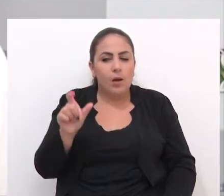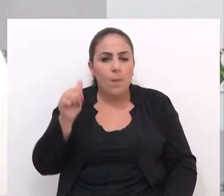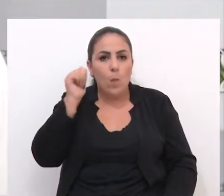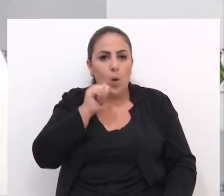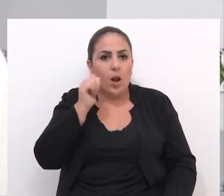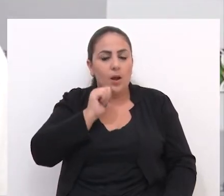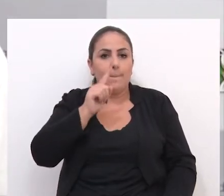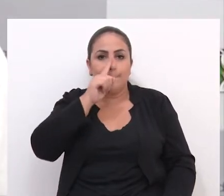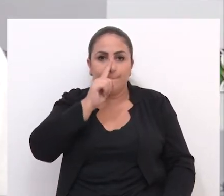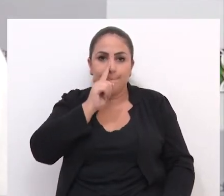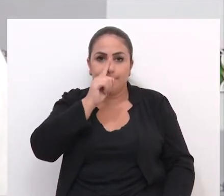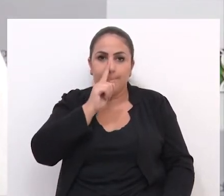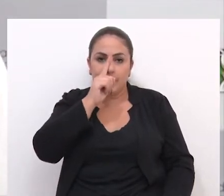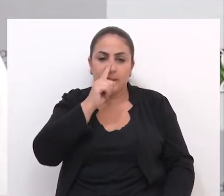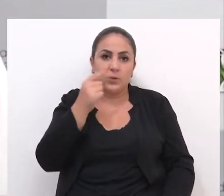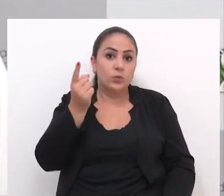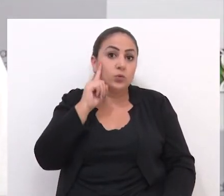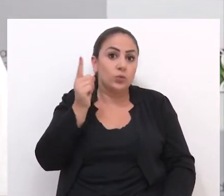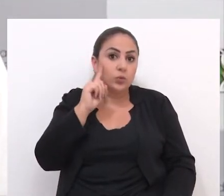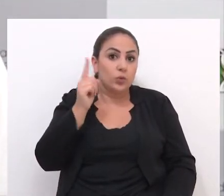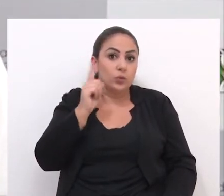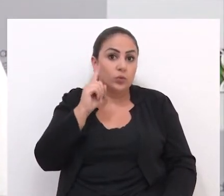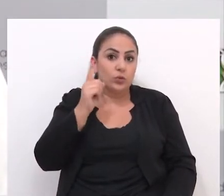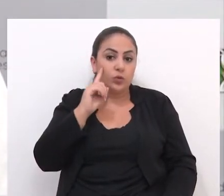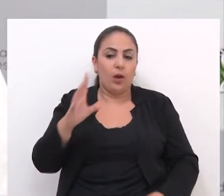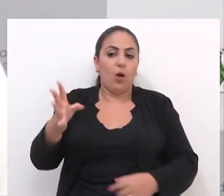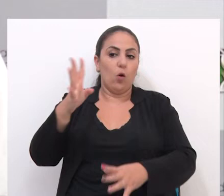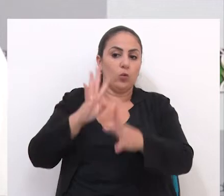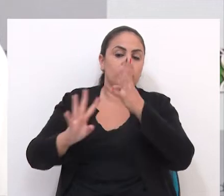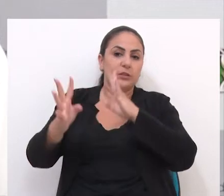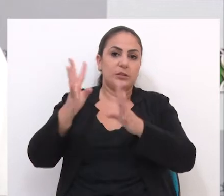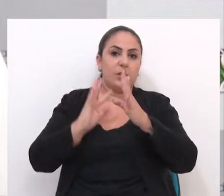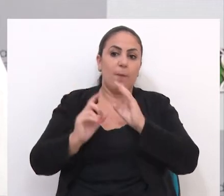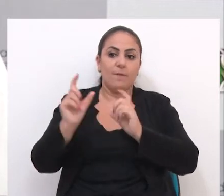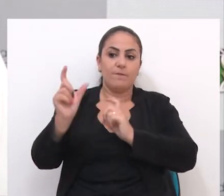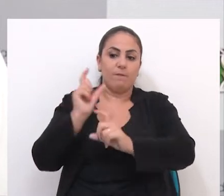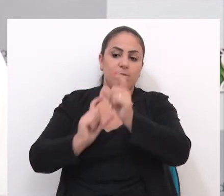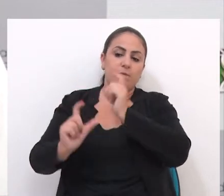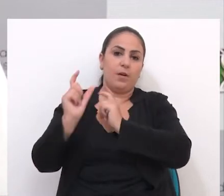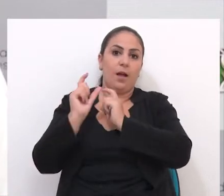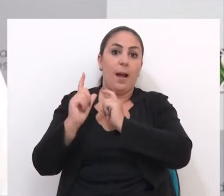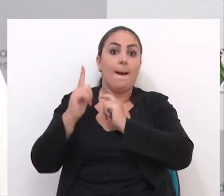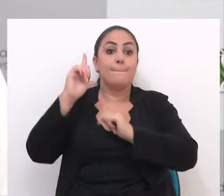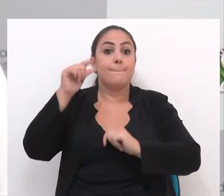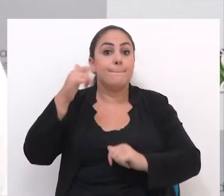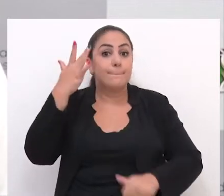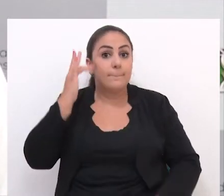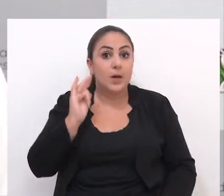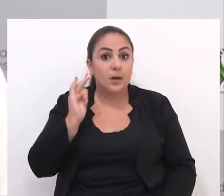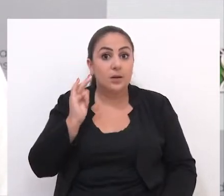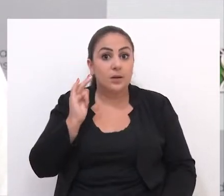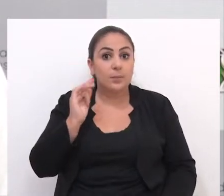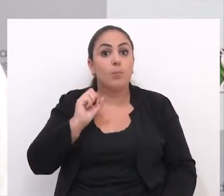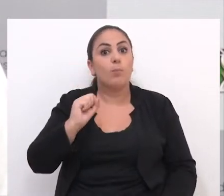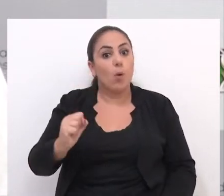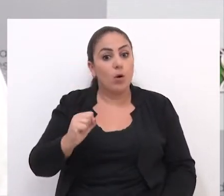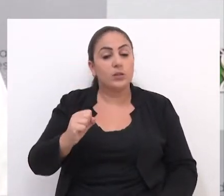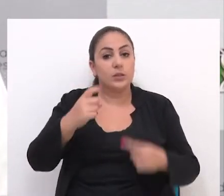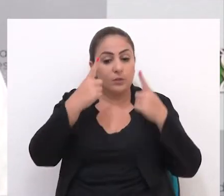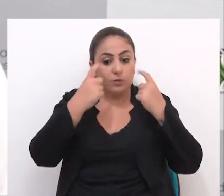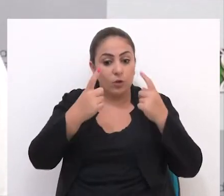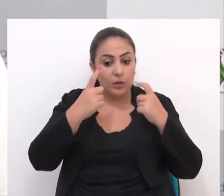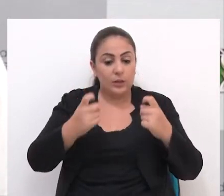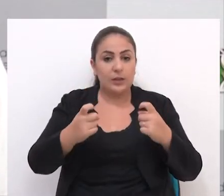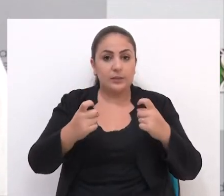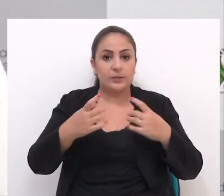vê que está correndo risco, que todo dia ela é ofendida com palavras, amanhã ela vai sofrer uma violência